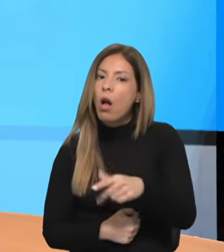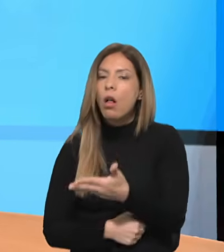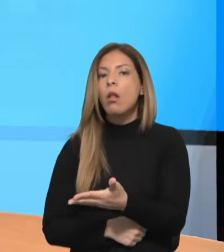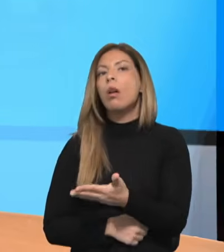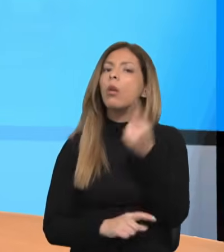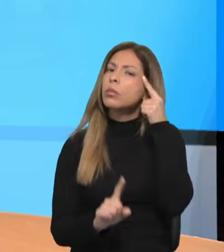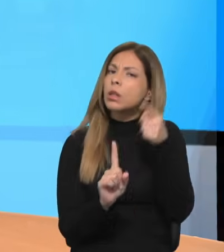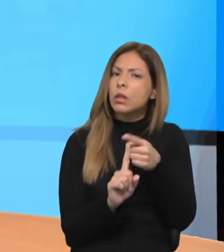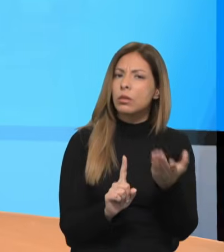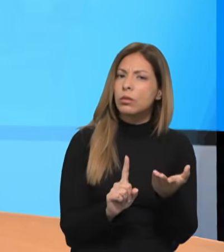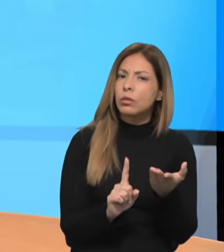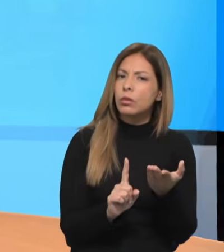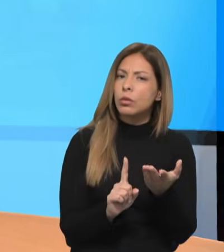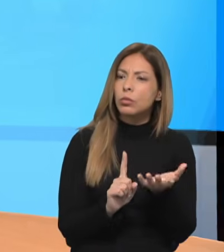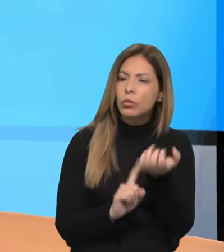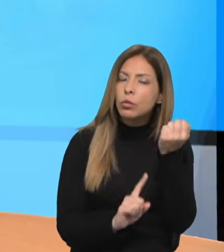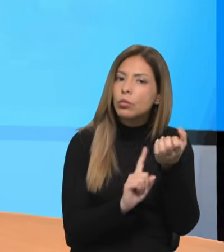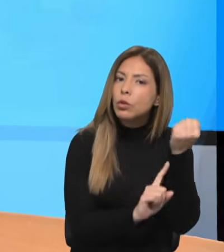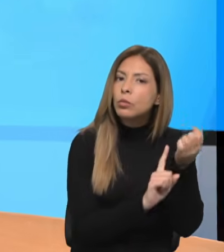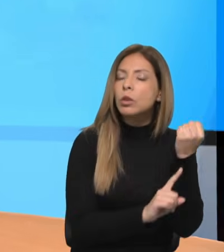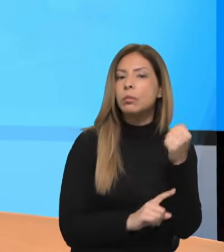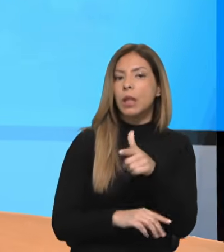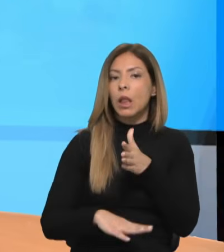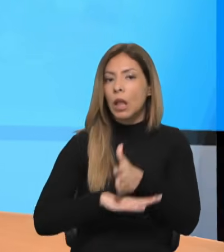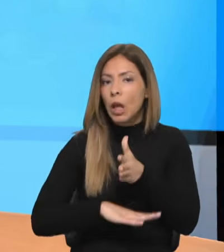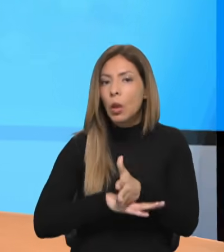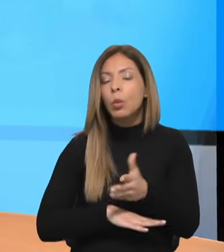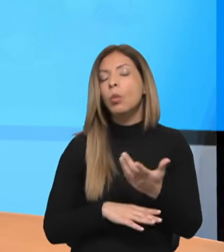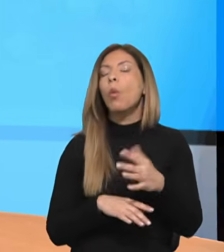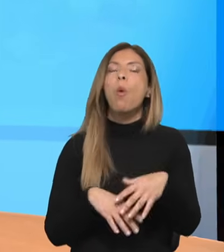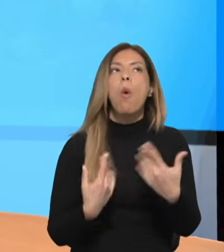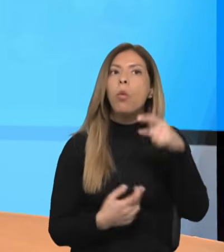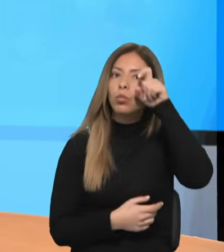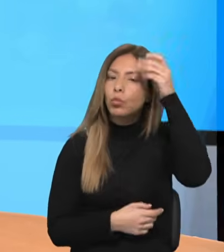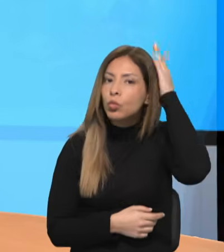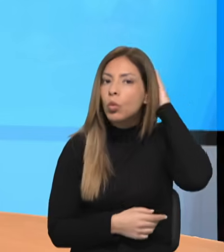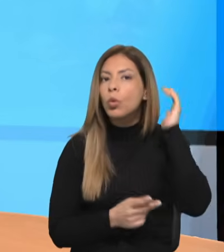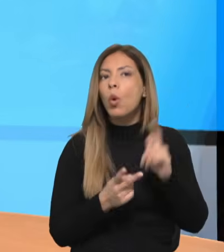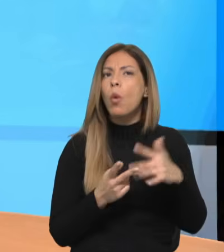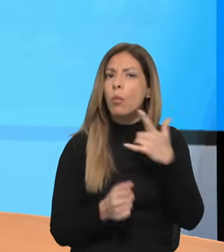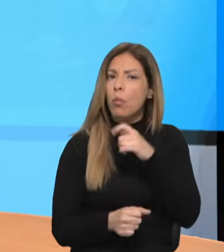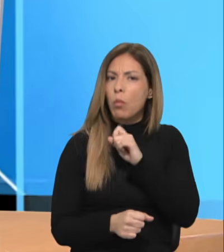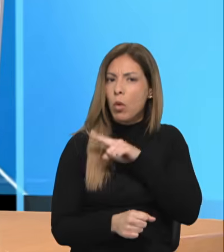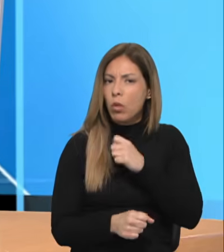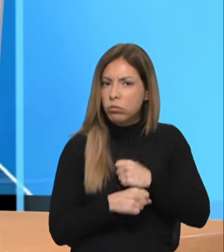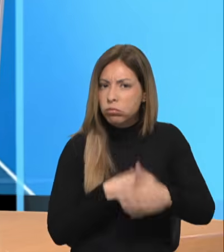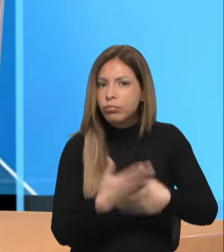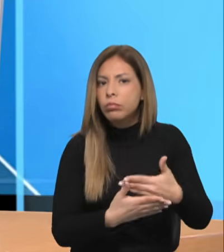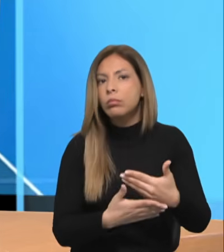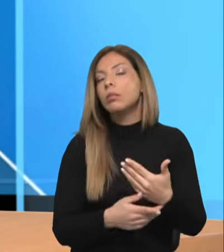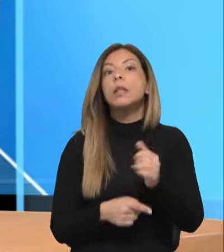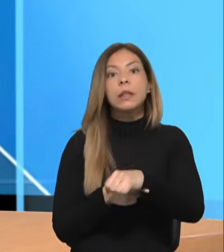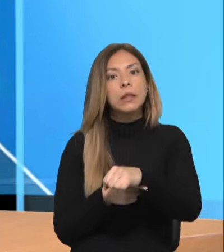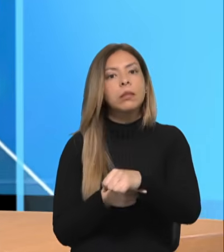objetivos que não estão ao alcance direto, se calhar, de António José Seguro, mas que contributo ele pode exercer neste propósito?